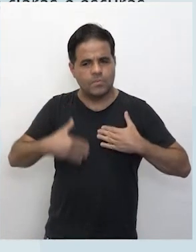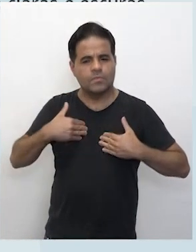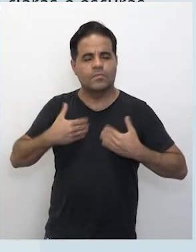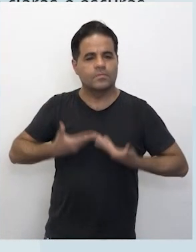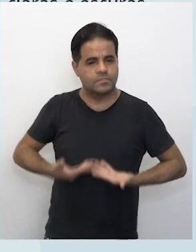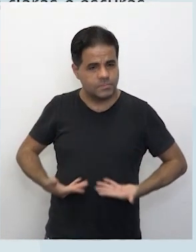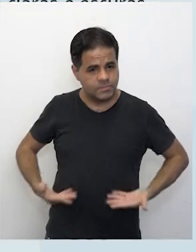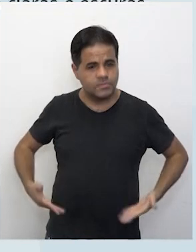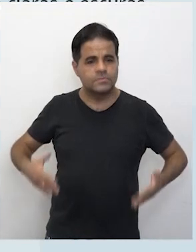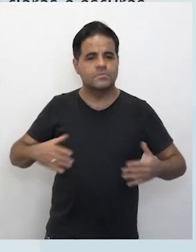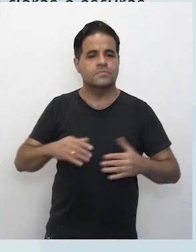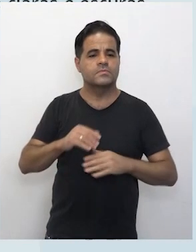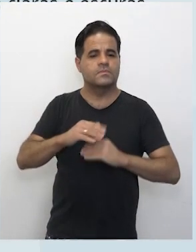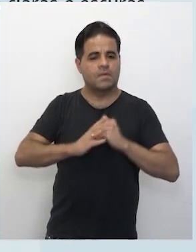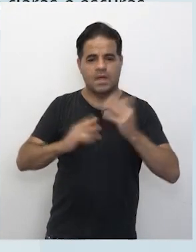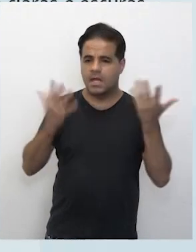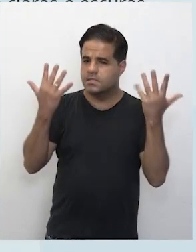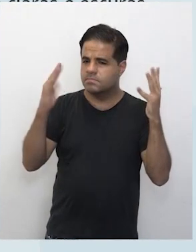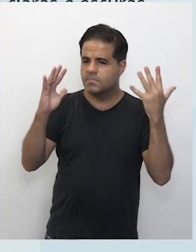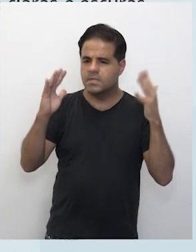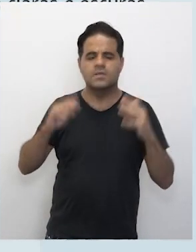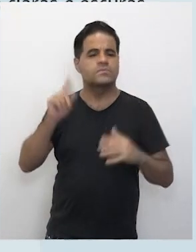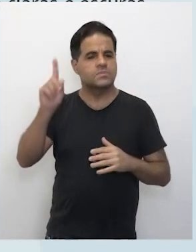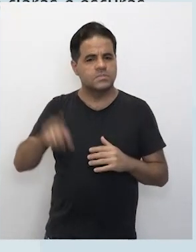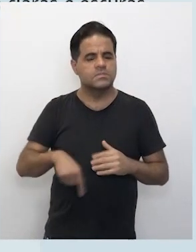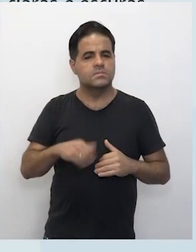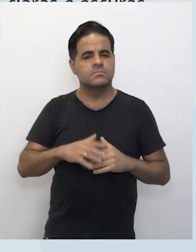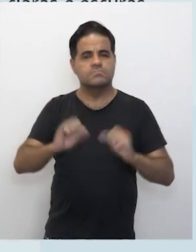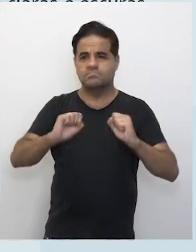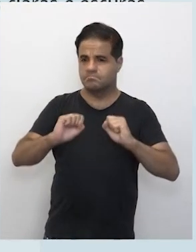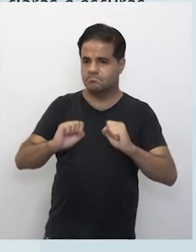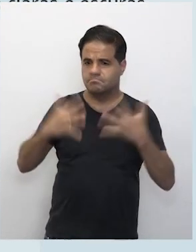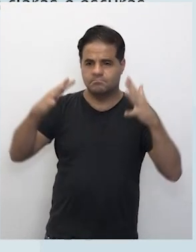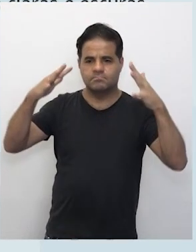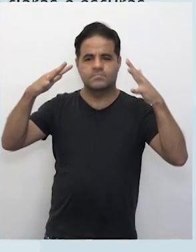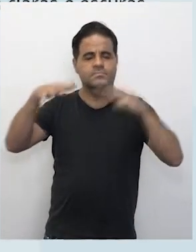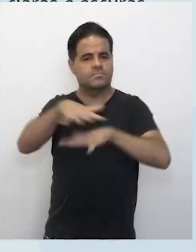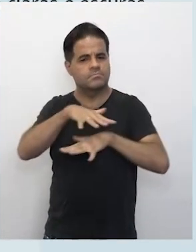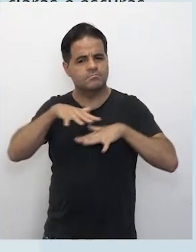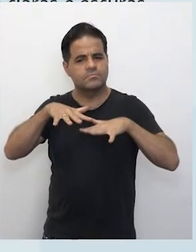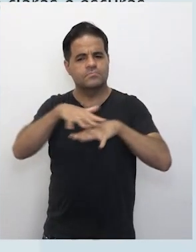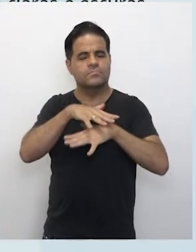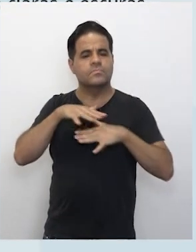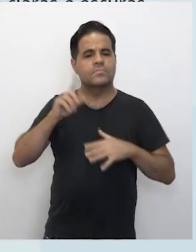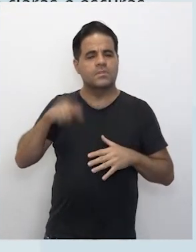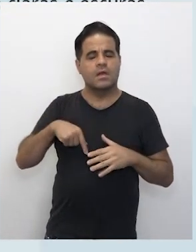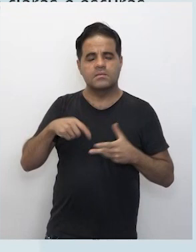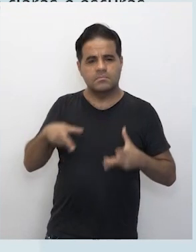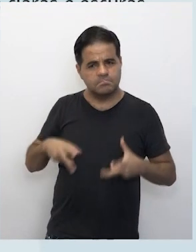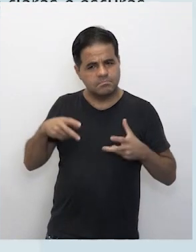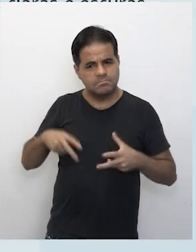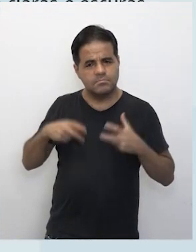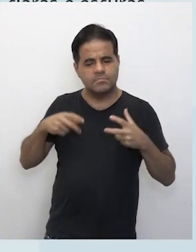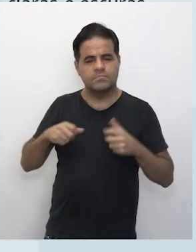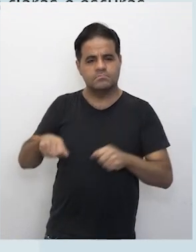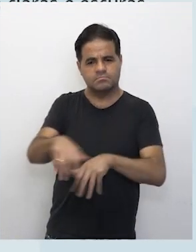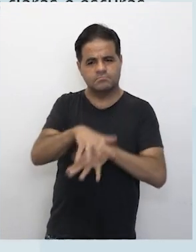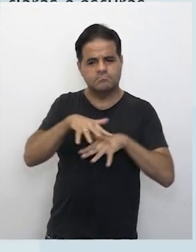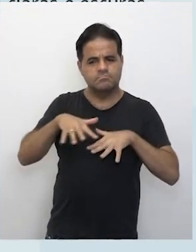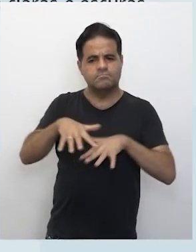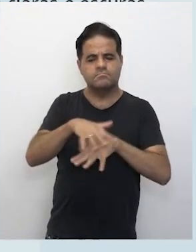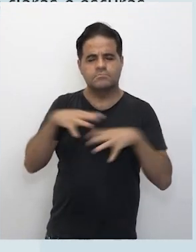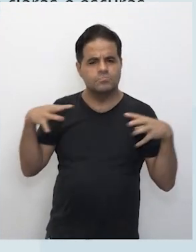colo, as mãos também, né, são muito mais iluminadas e parece que ela emerge da sombra, emerge